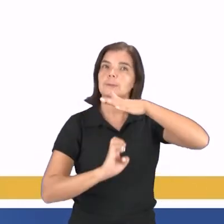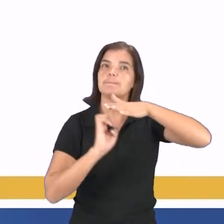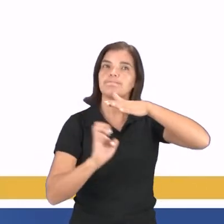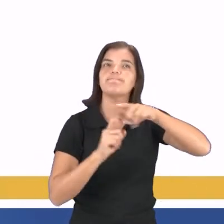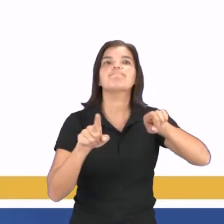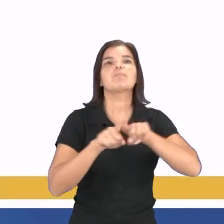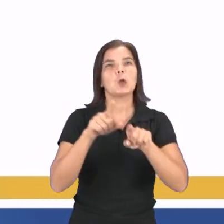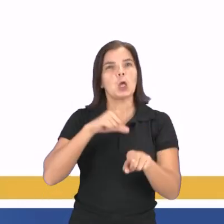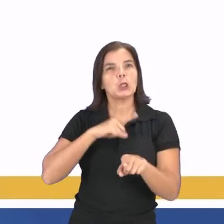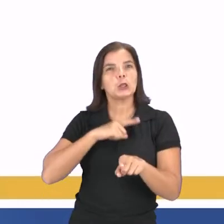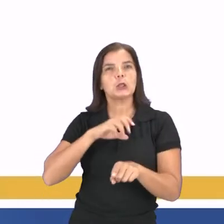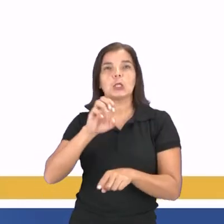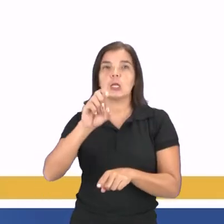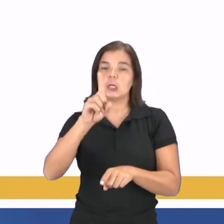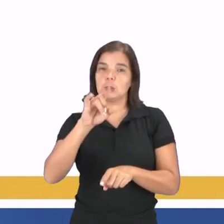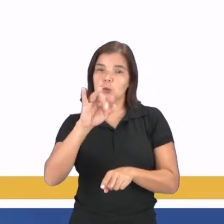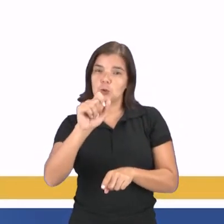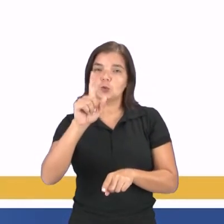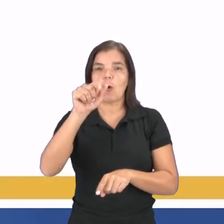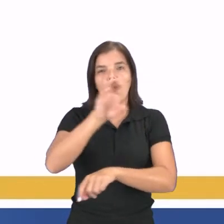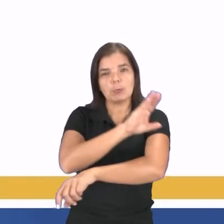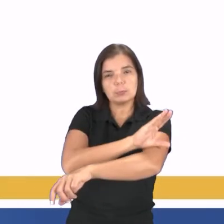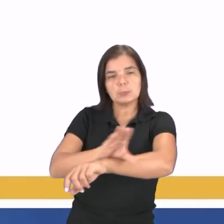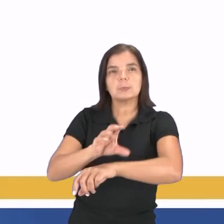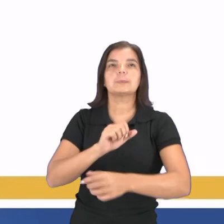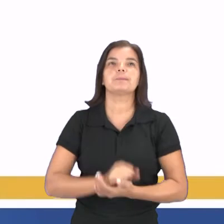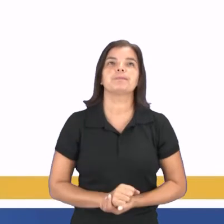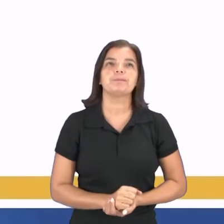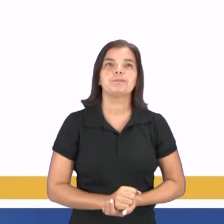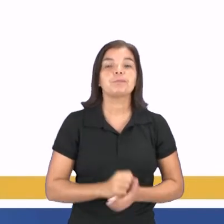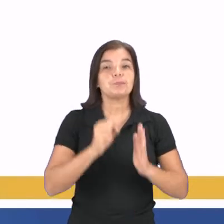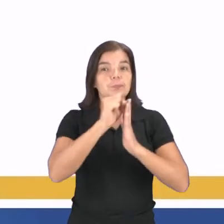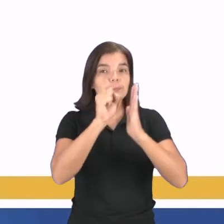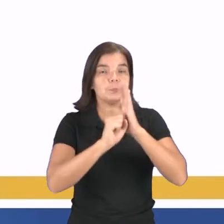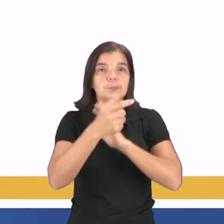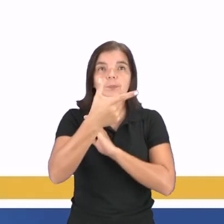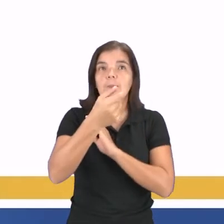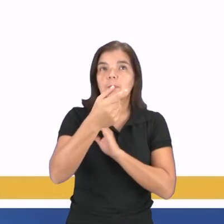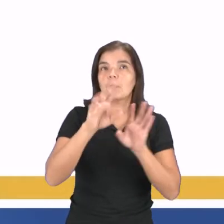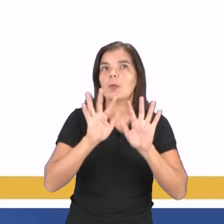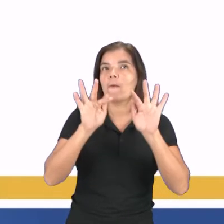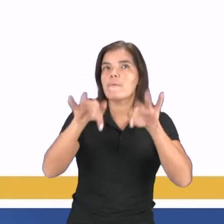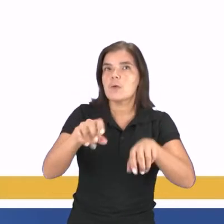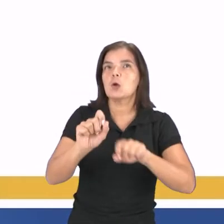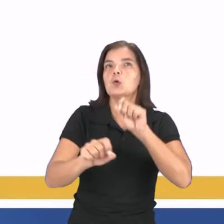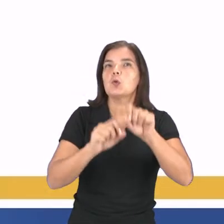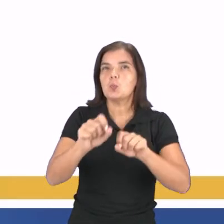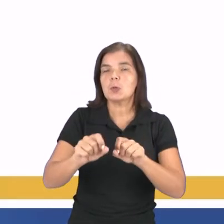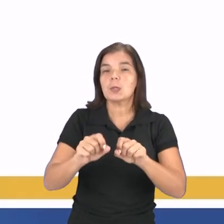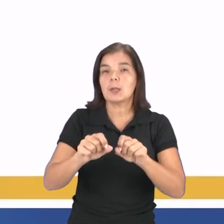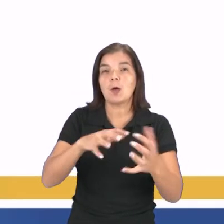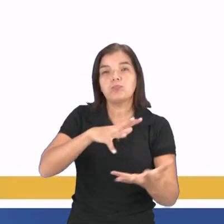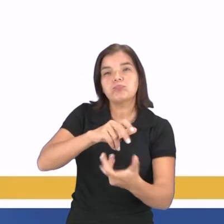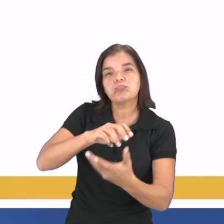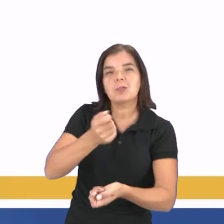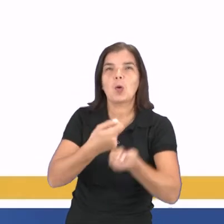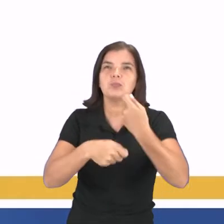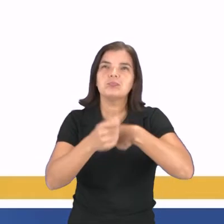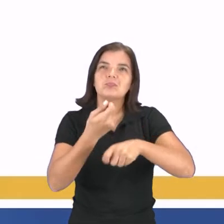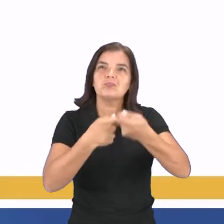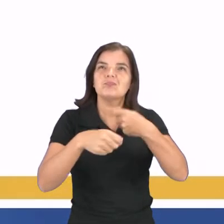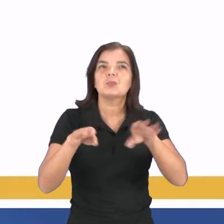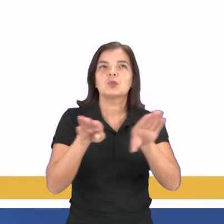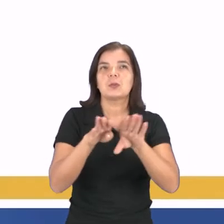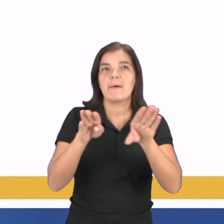deveriam conter o selo de Disco é Cultura. No século XX, terminou sob o estigma da globalização da